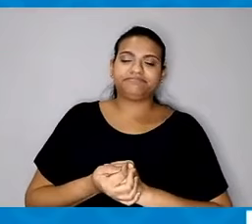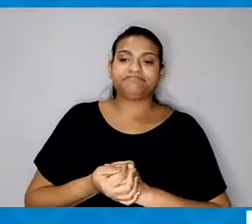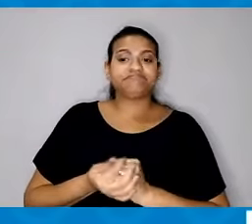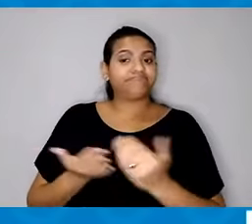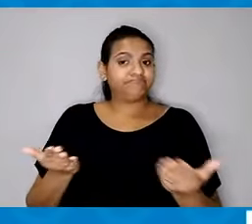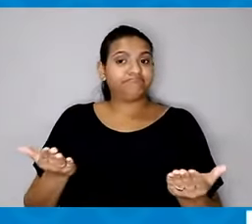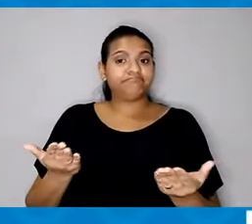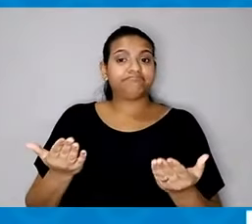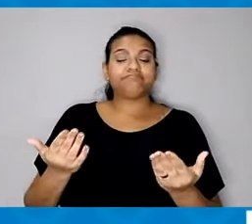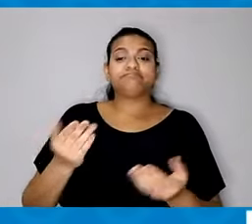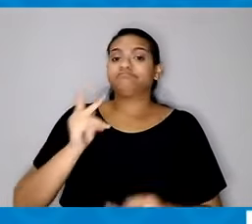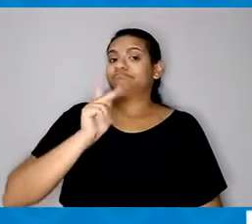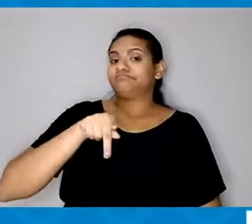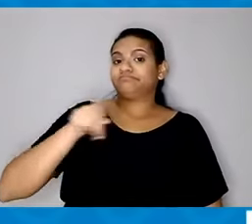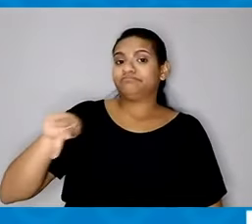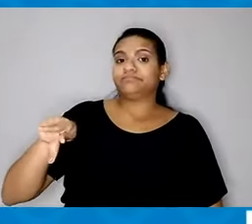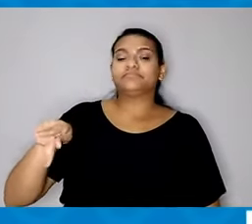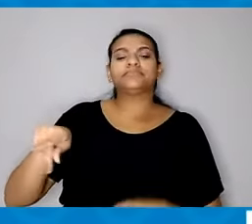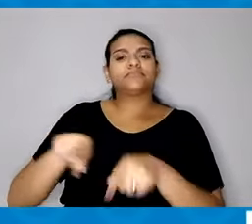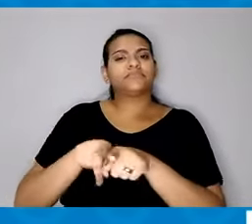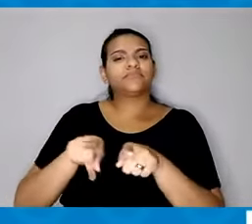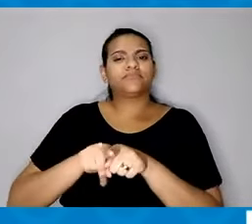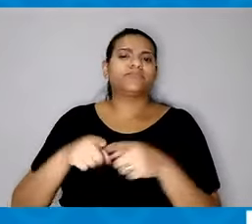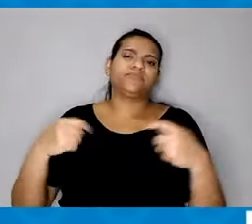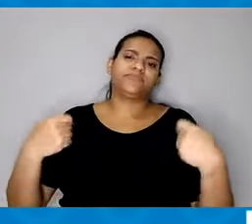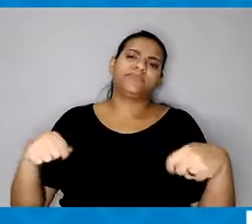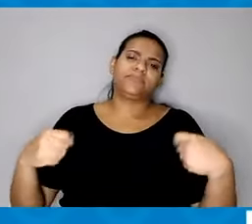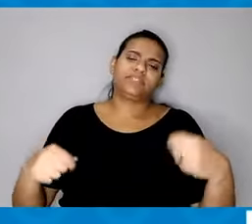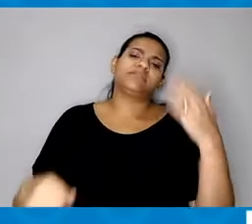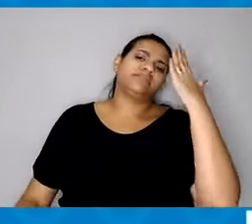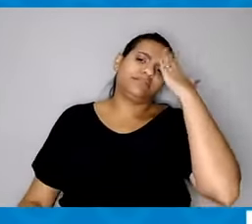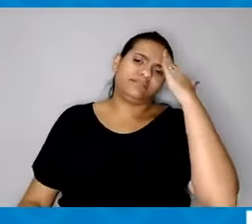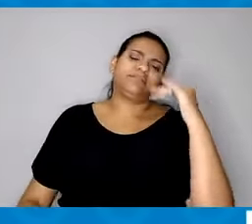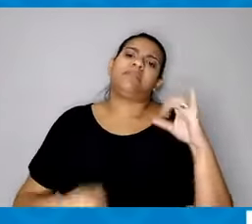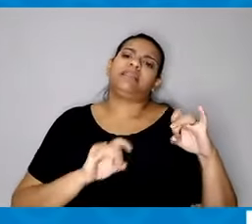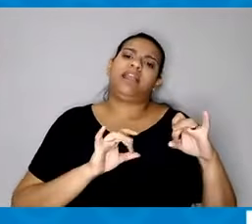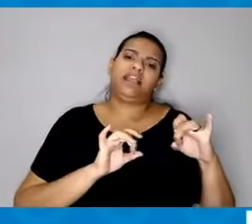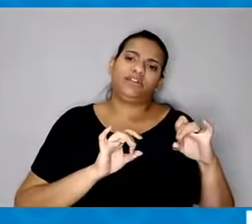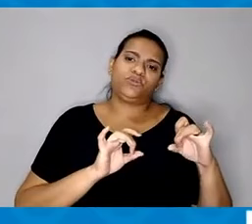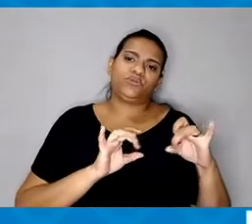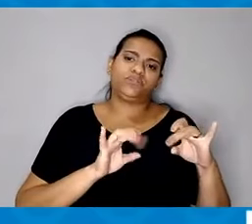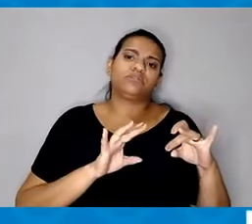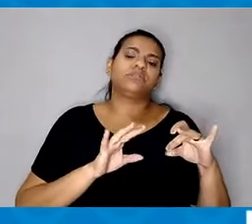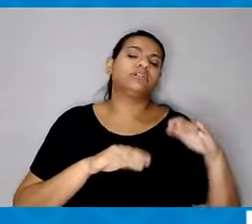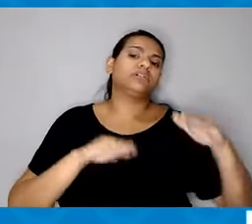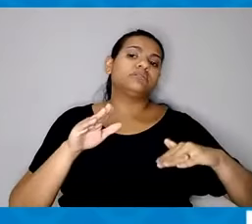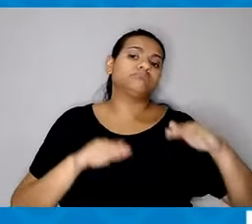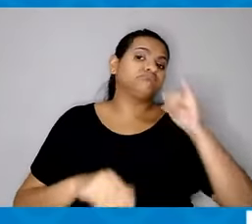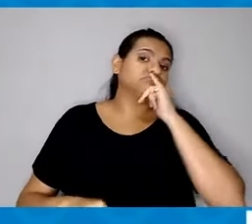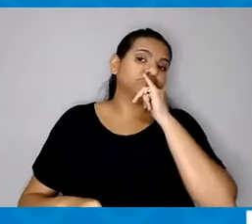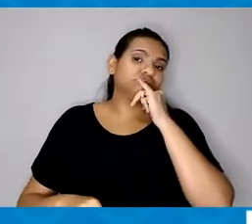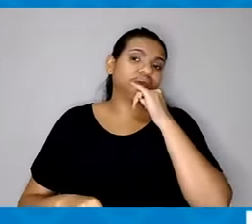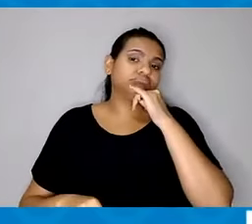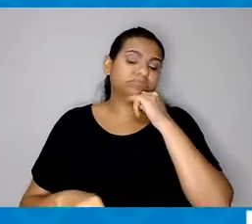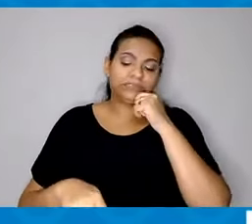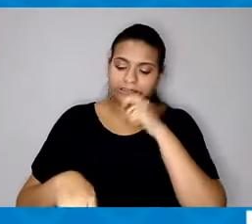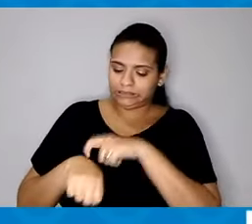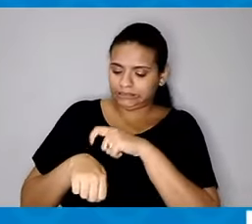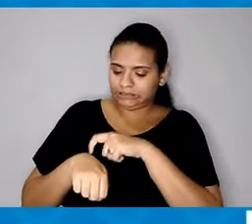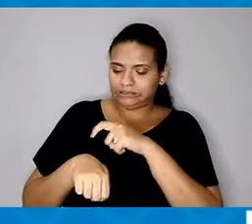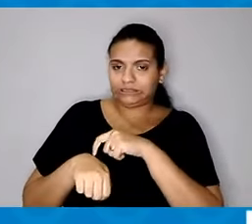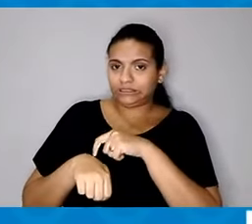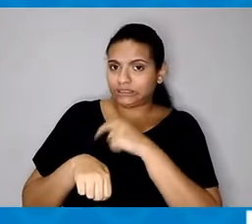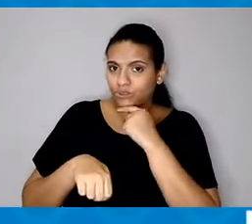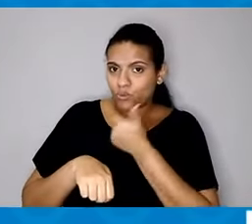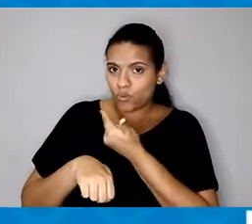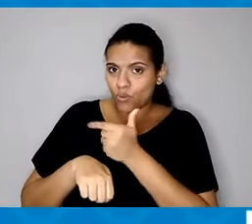têm que ser técnicos, né? Eles têm que ter o tempo, se o tempo não existe, nós temos que